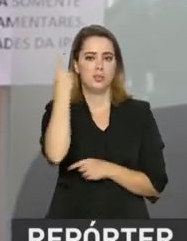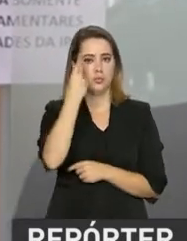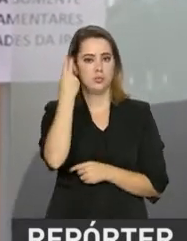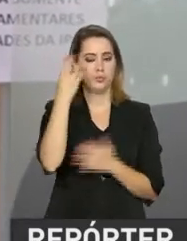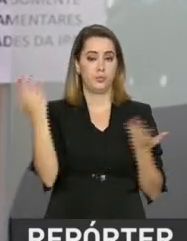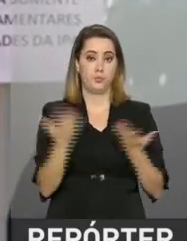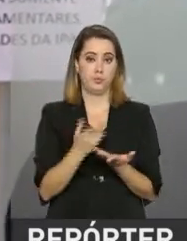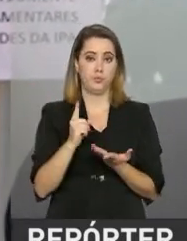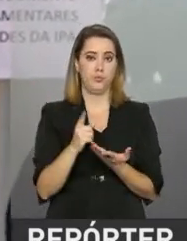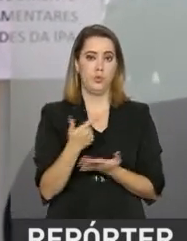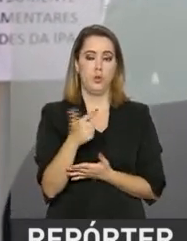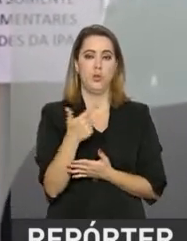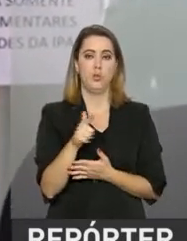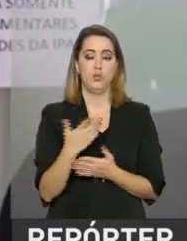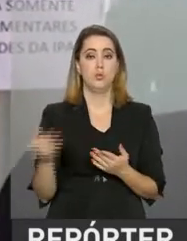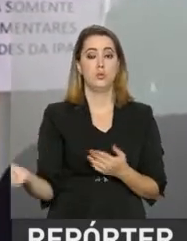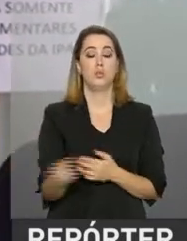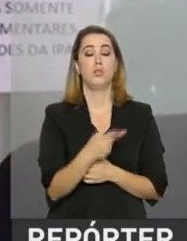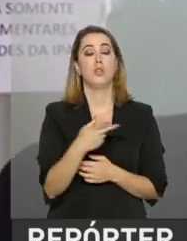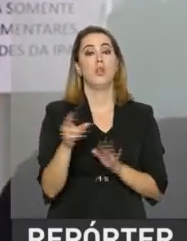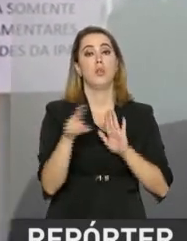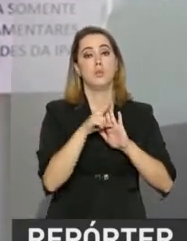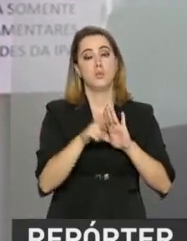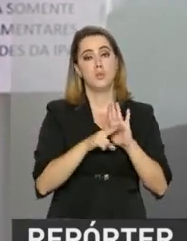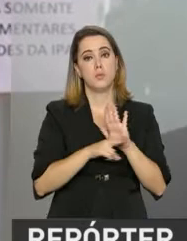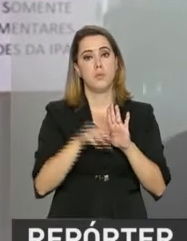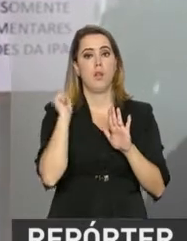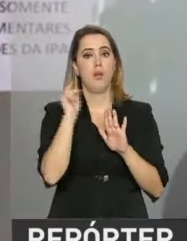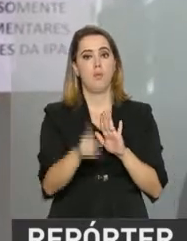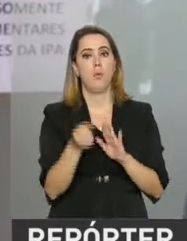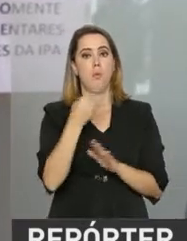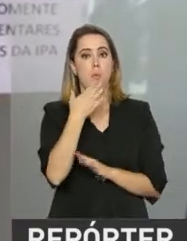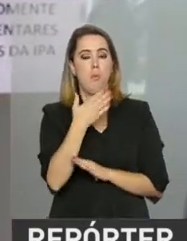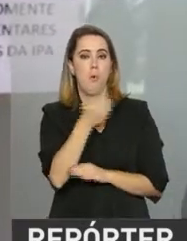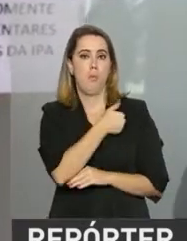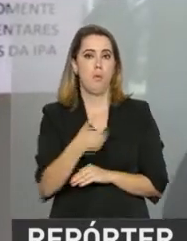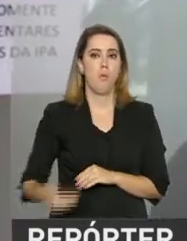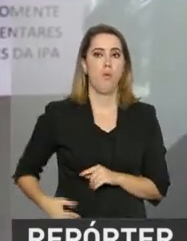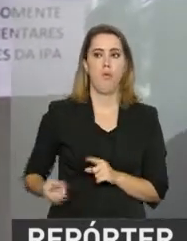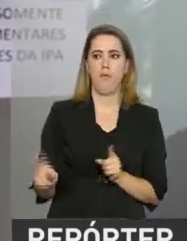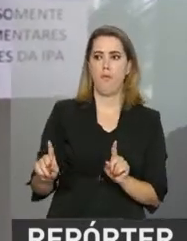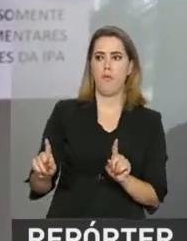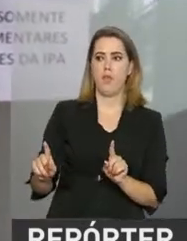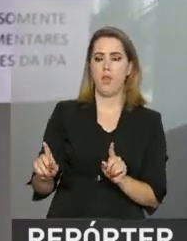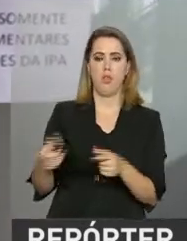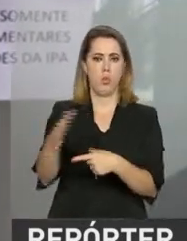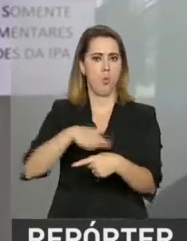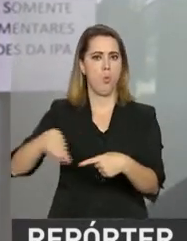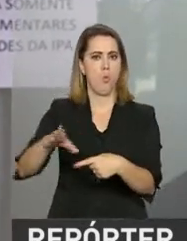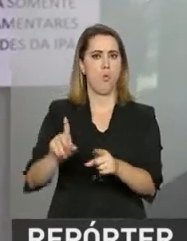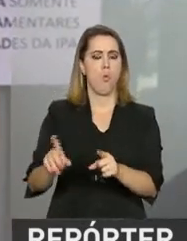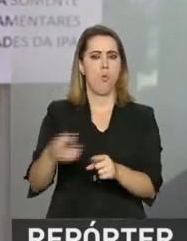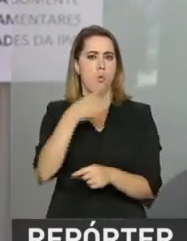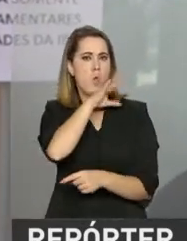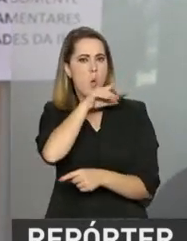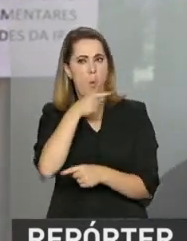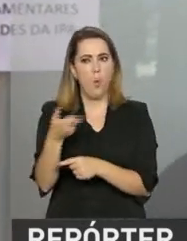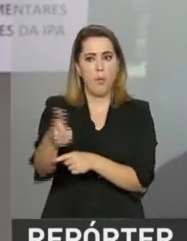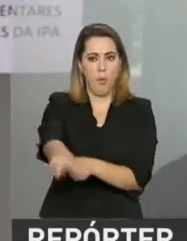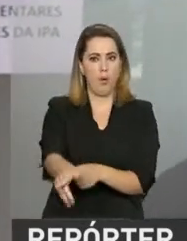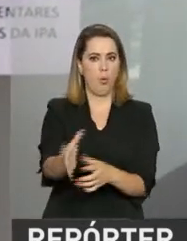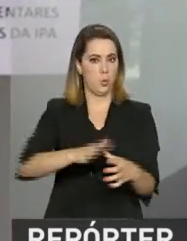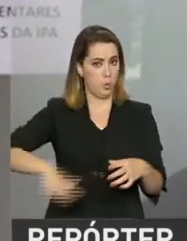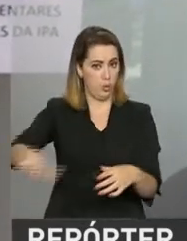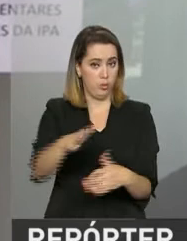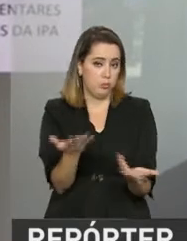agora. Não há um sistema previdenciário que seja bom para o governo e ruim para a oposição. Não há um sistema previdenciário, há um só. E